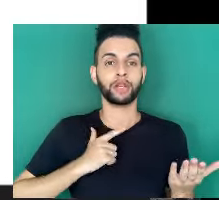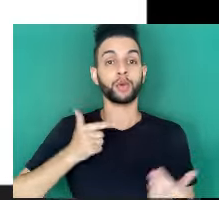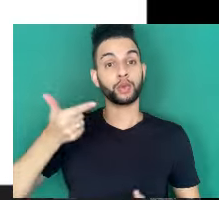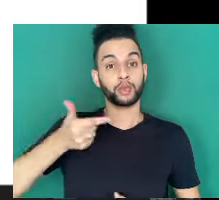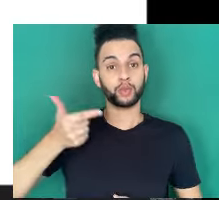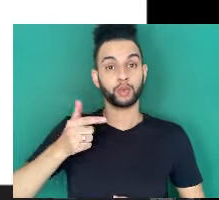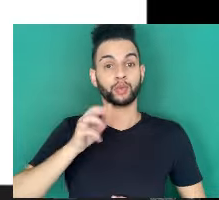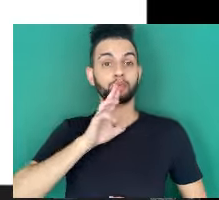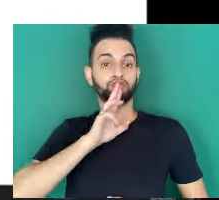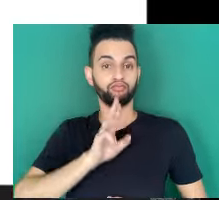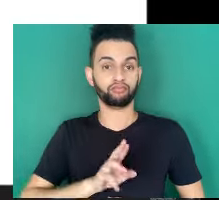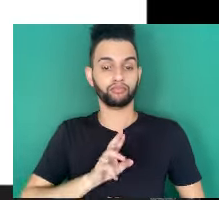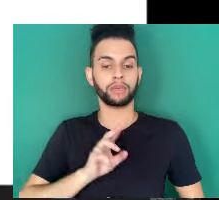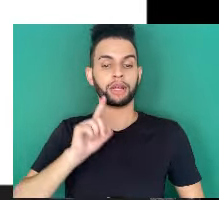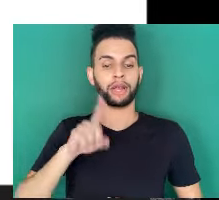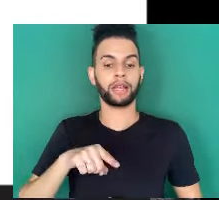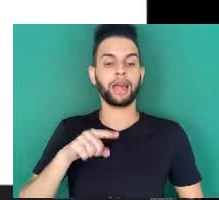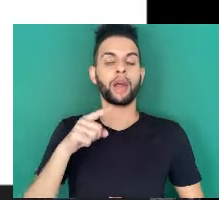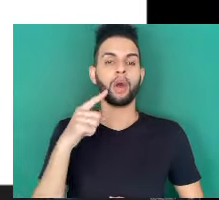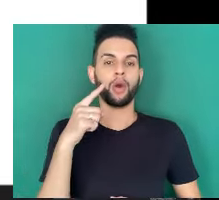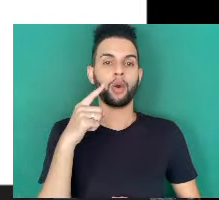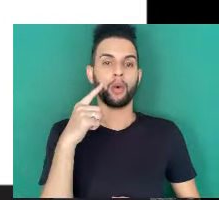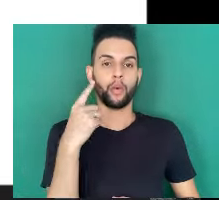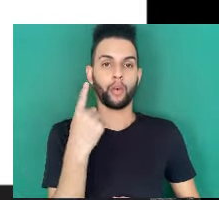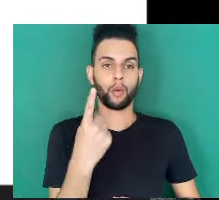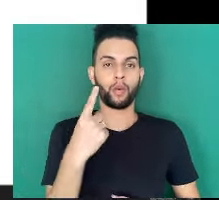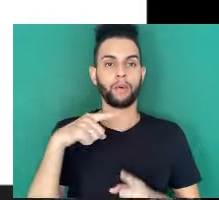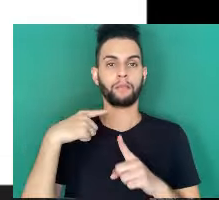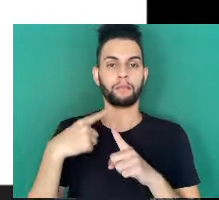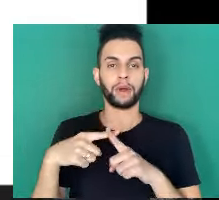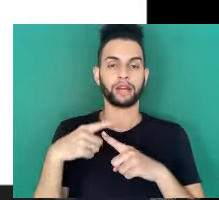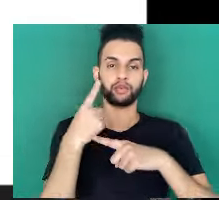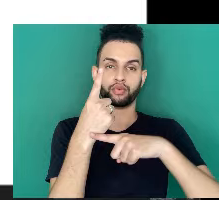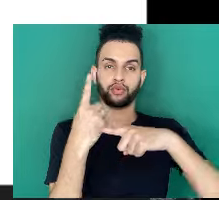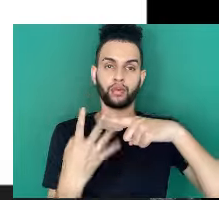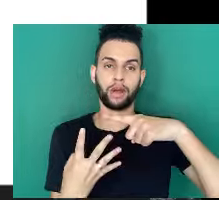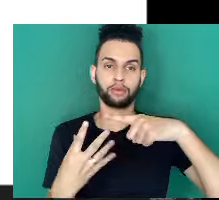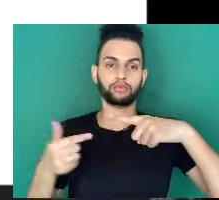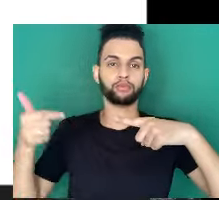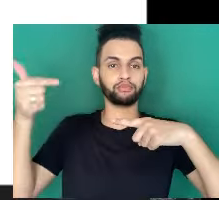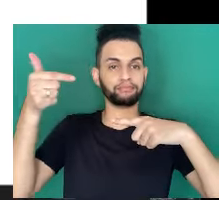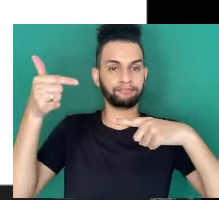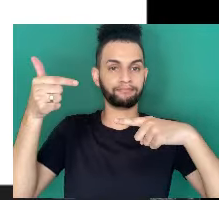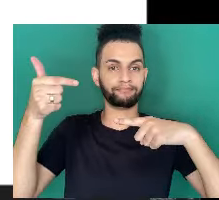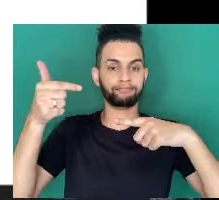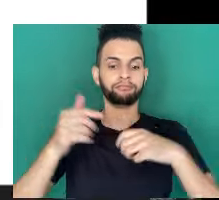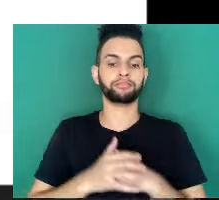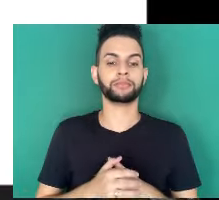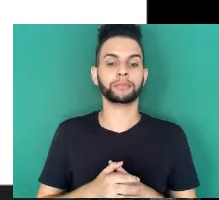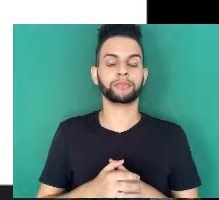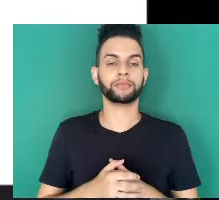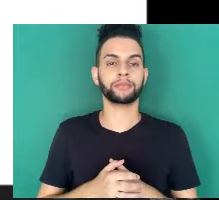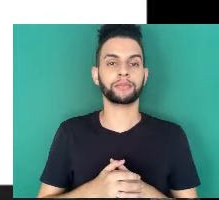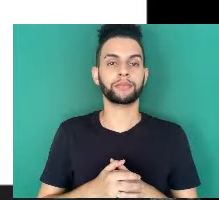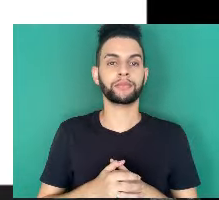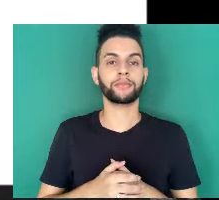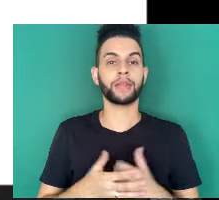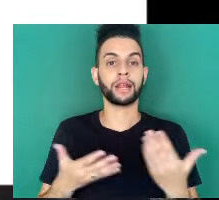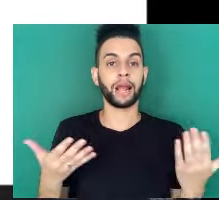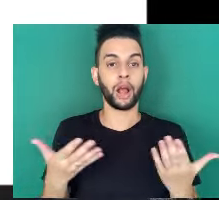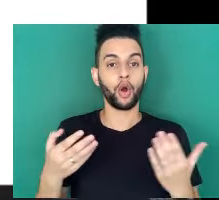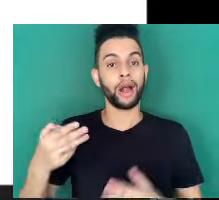ser 1 mais 1/4 elevado ao quadrado. O terceiro montante vai ser o quê? Eu vou